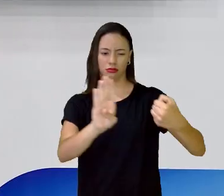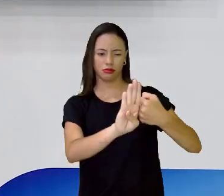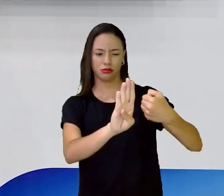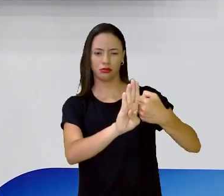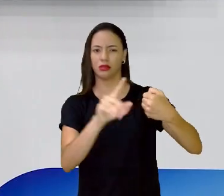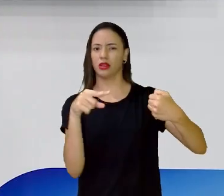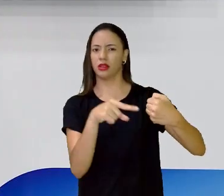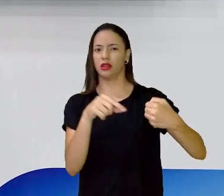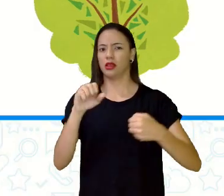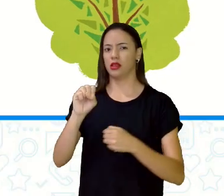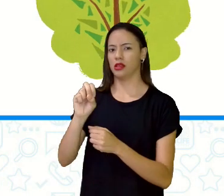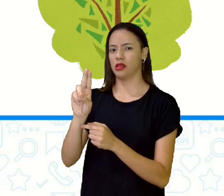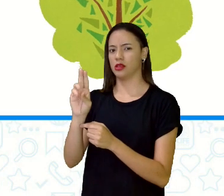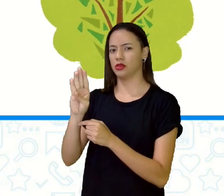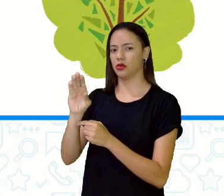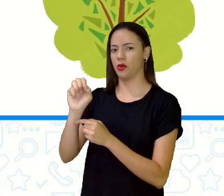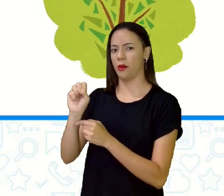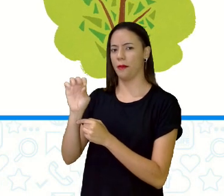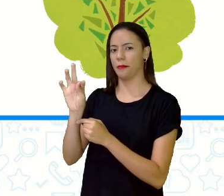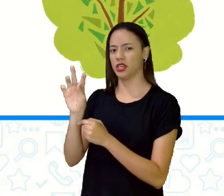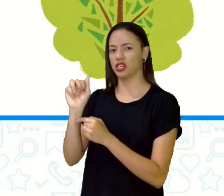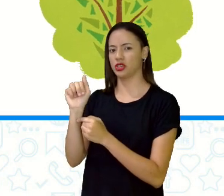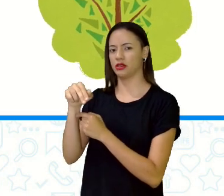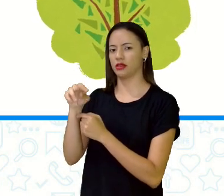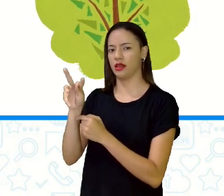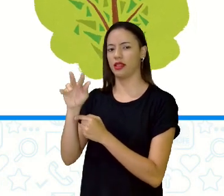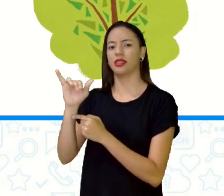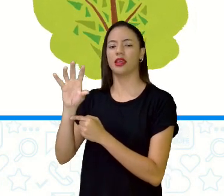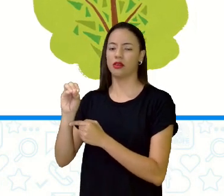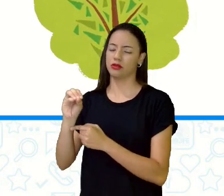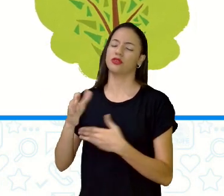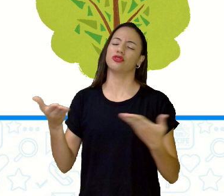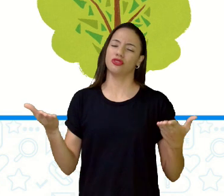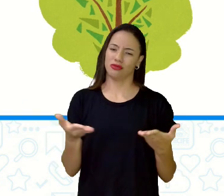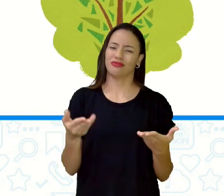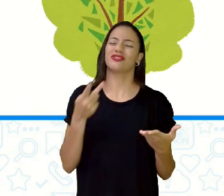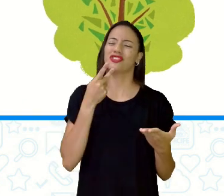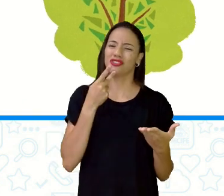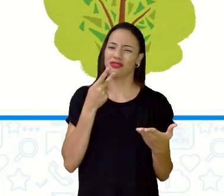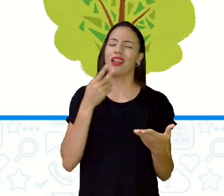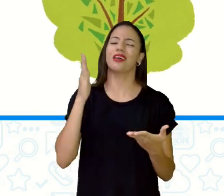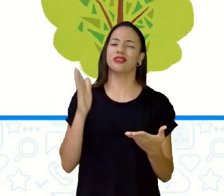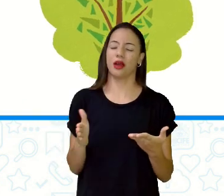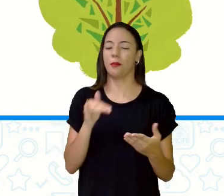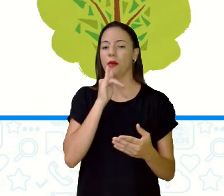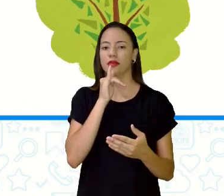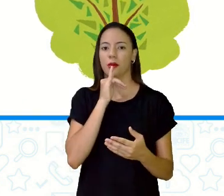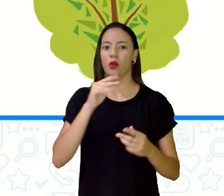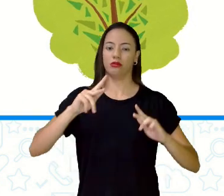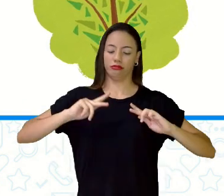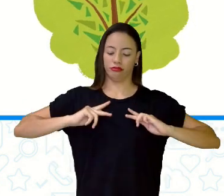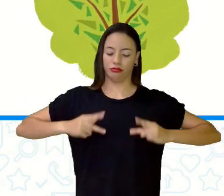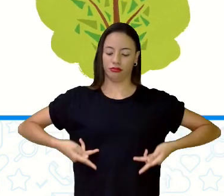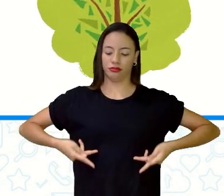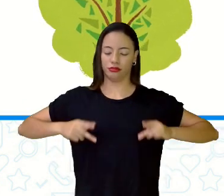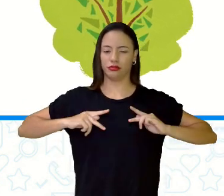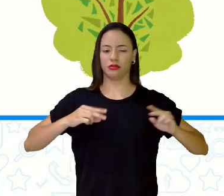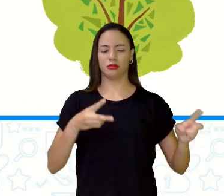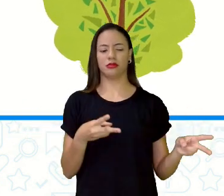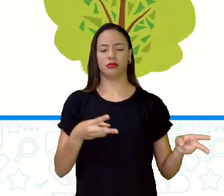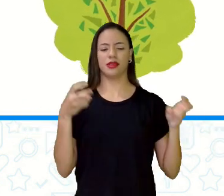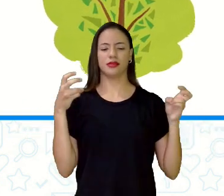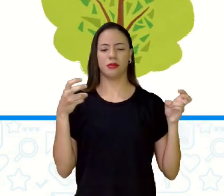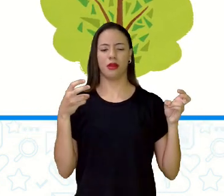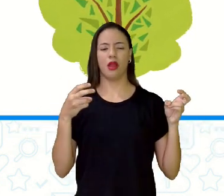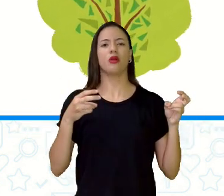só, já comentamos sobre isso, não é? Que a partir do momento em que o homem, o ser humano, percebeu que